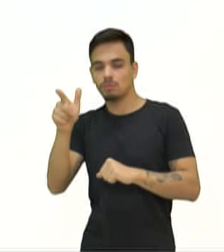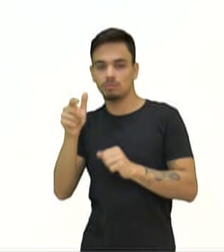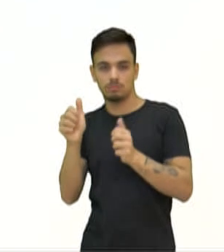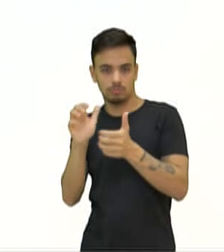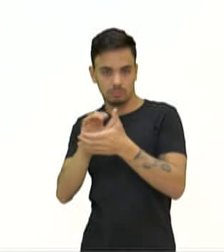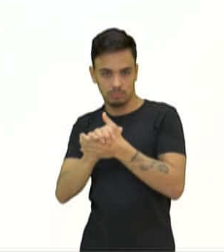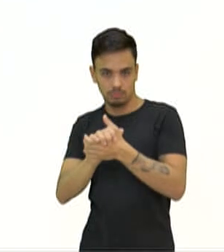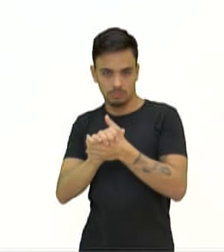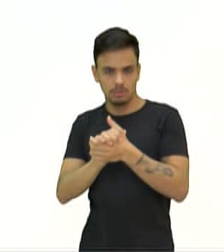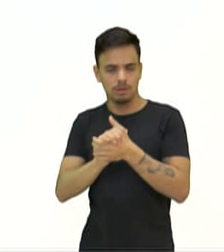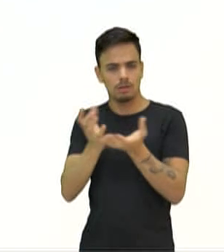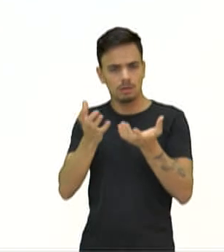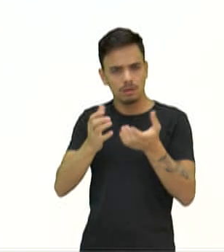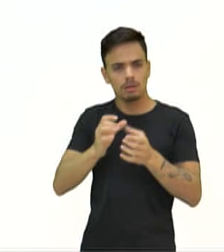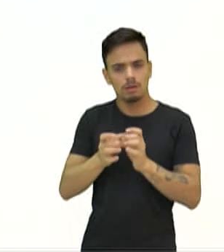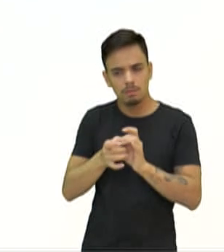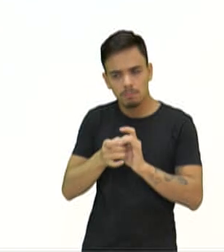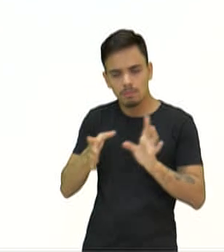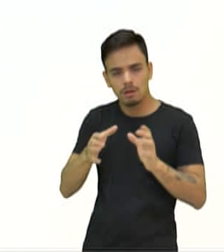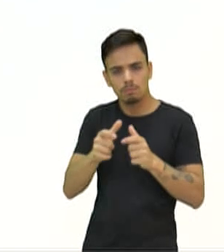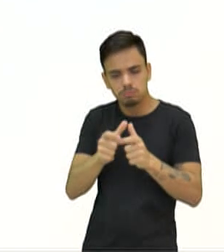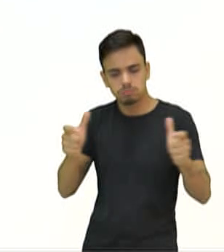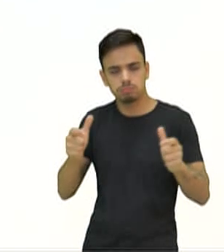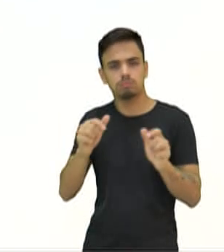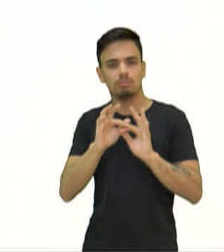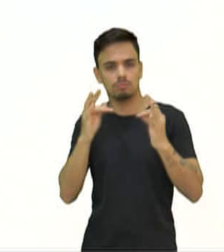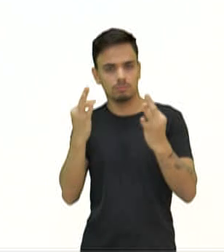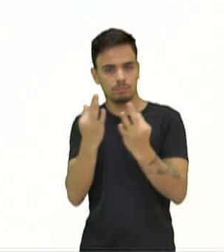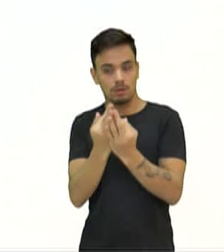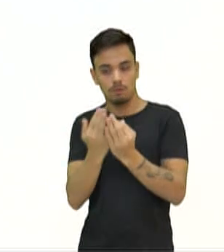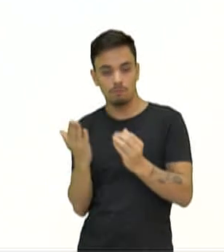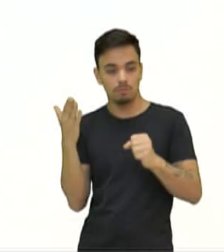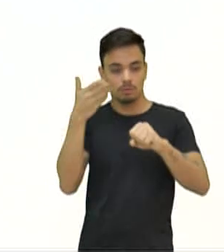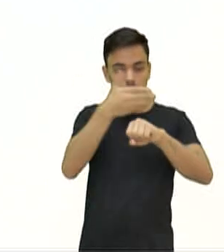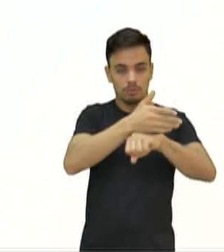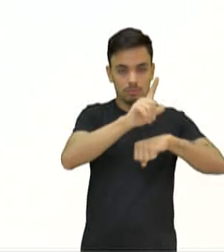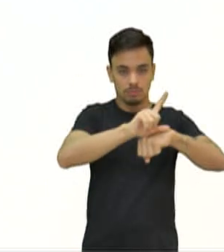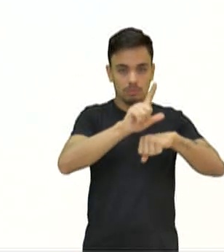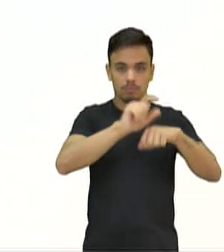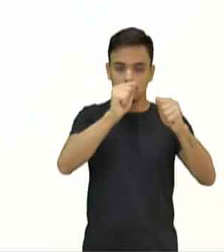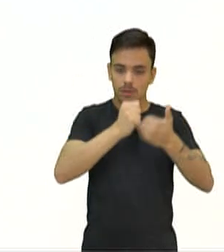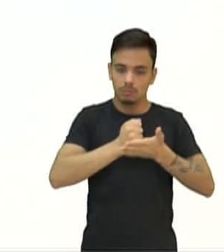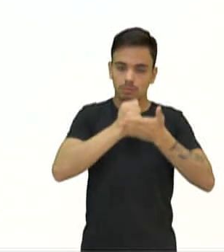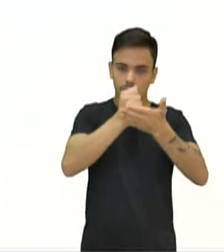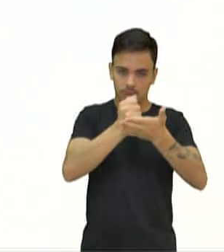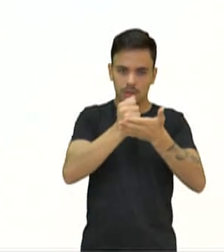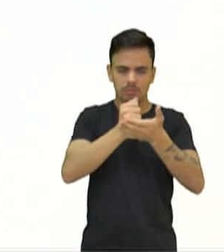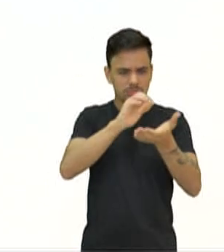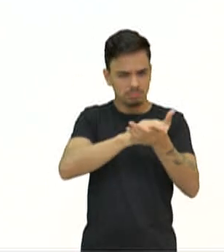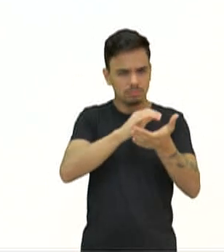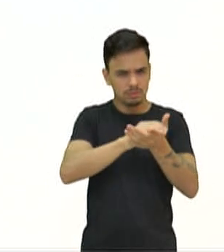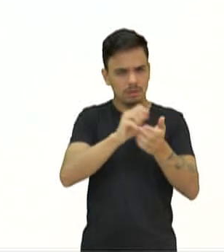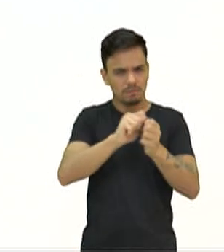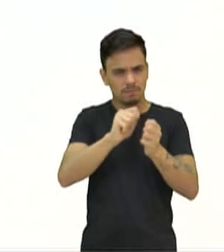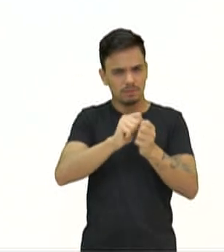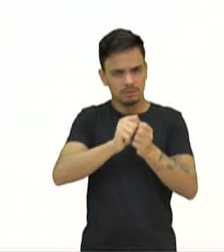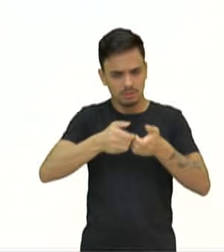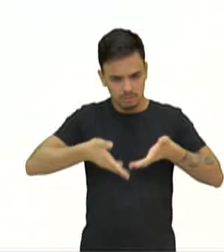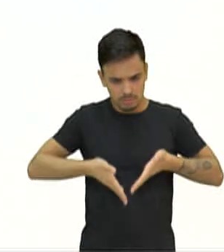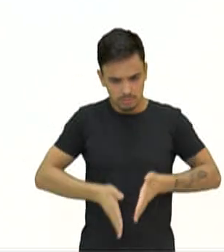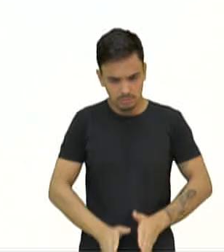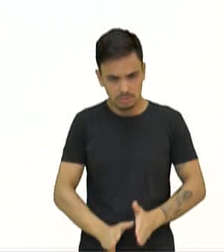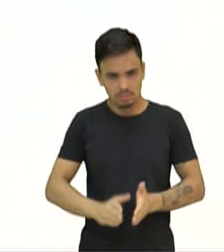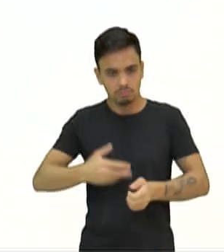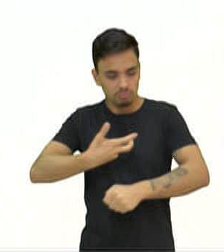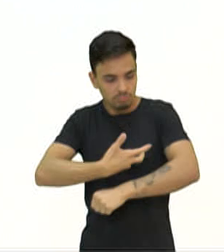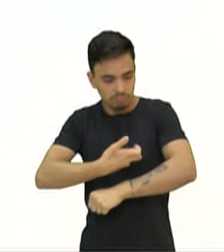Foram até uma agência especializada em ajudar casais em procedimento de fertilização in vitro. Aquele que a gente viu uma vez, que é feito em laboratório.